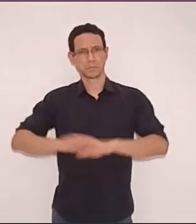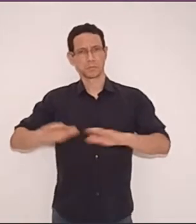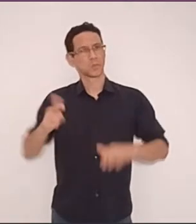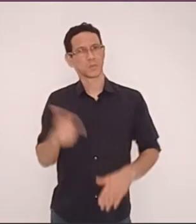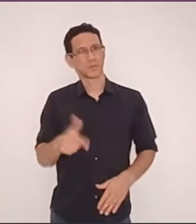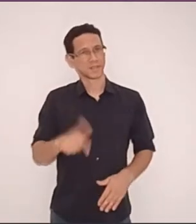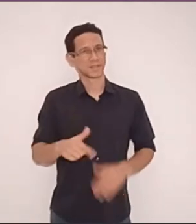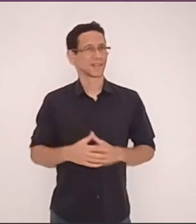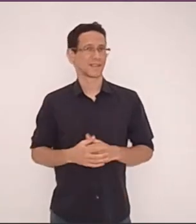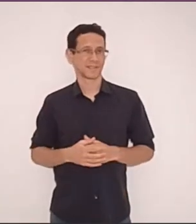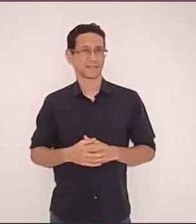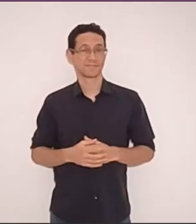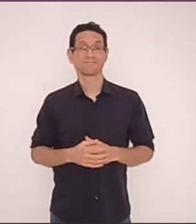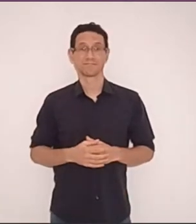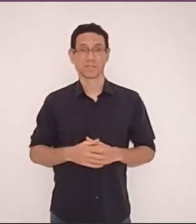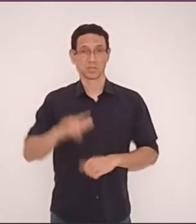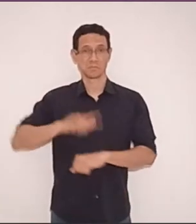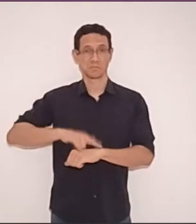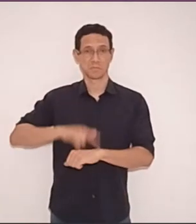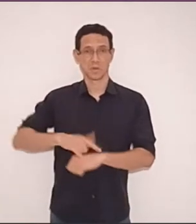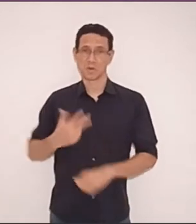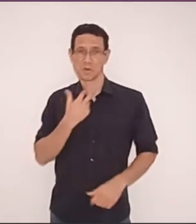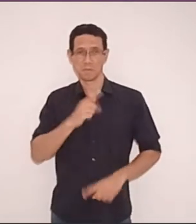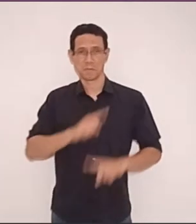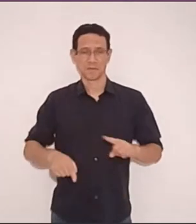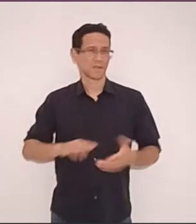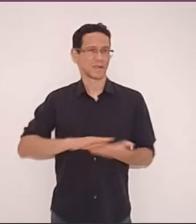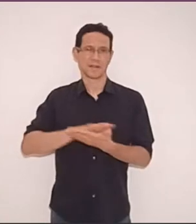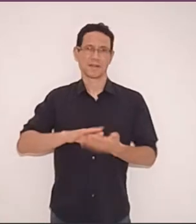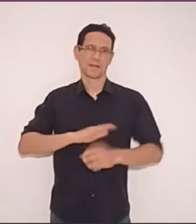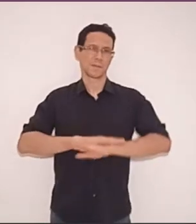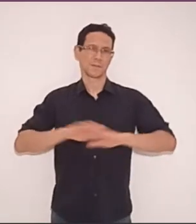assistimos ao banheiro aqui é